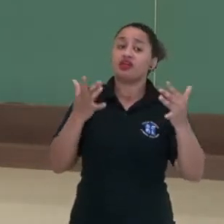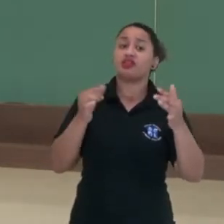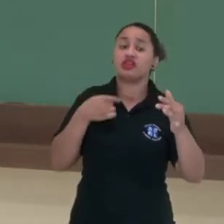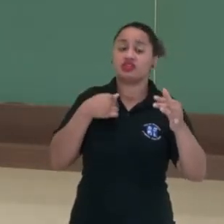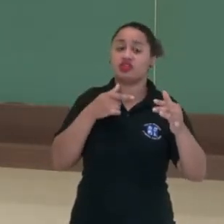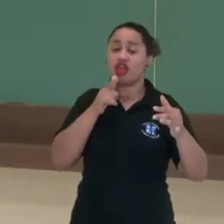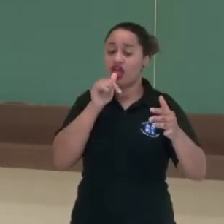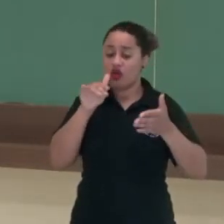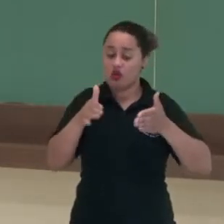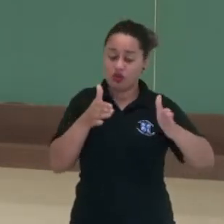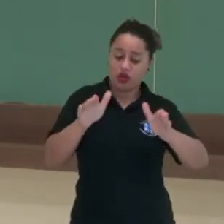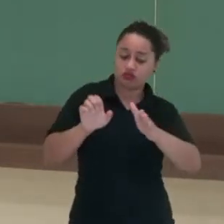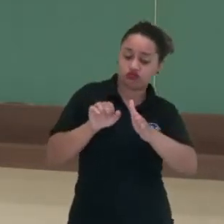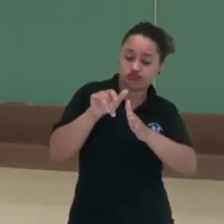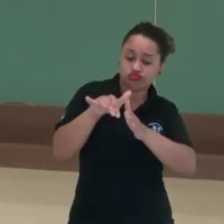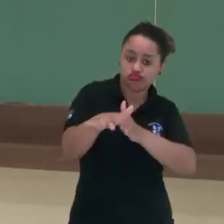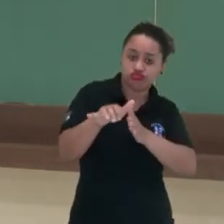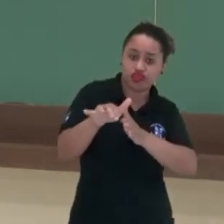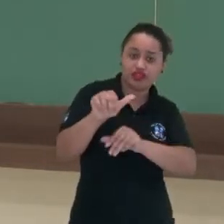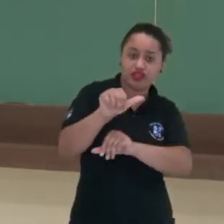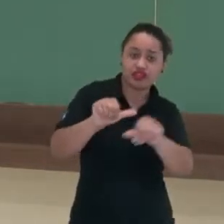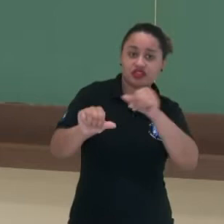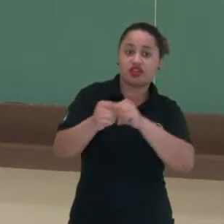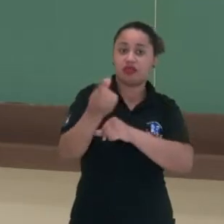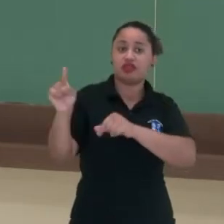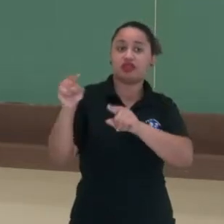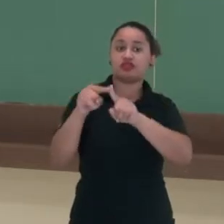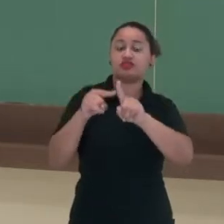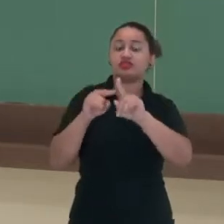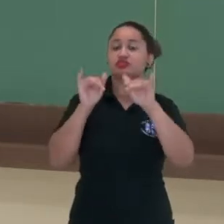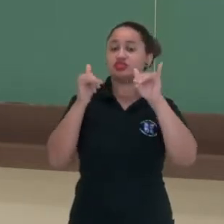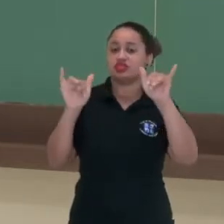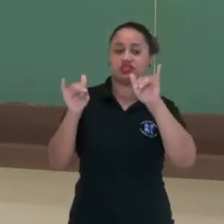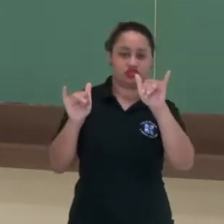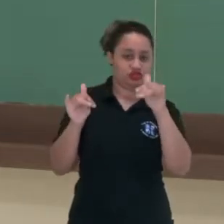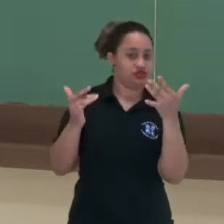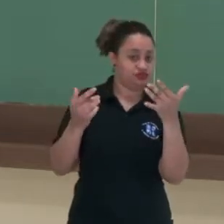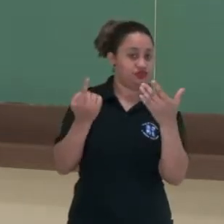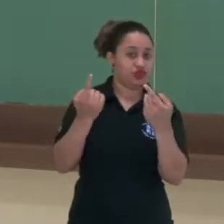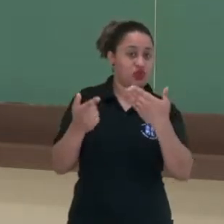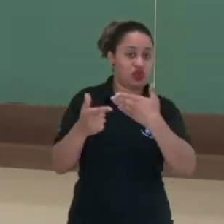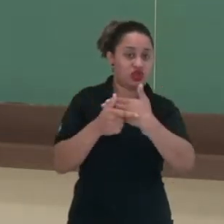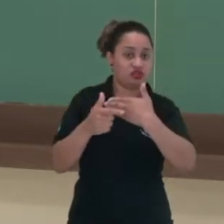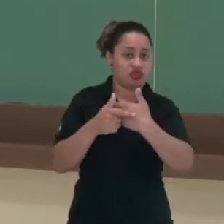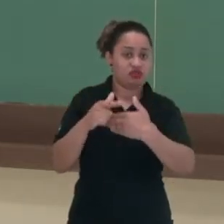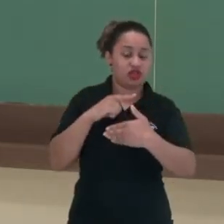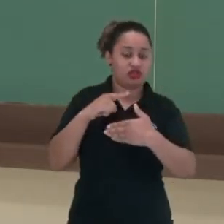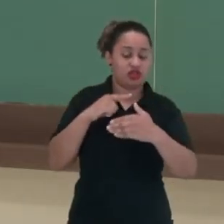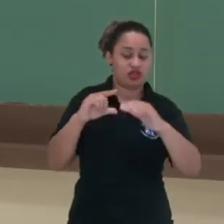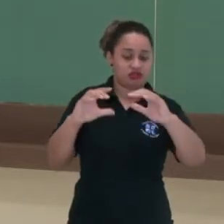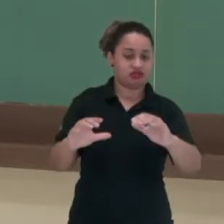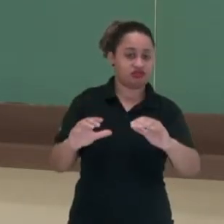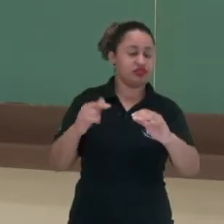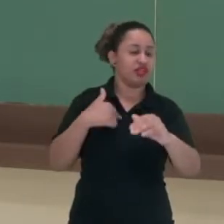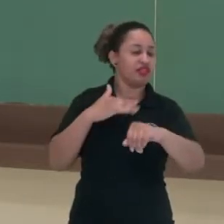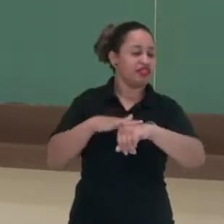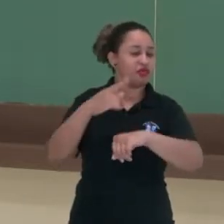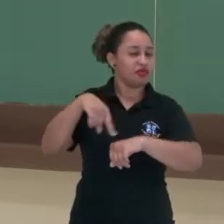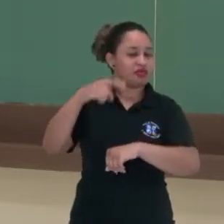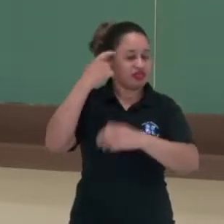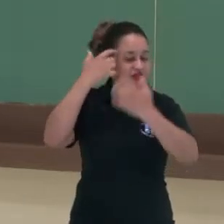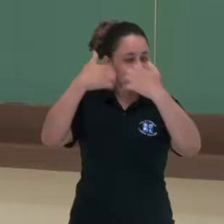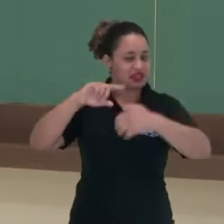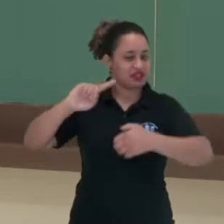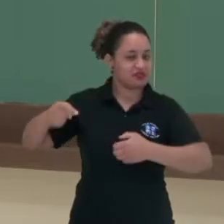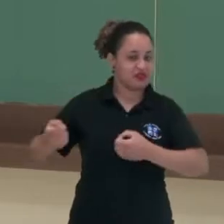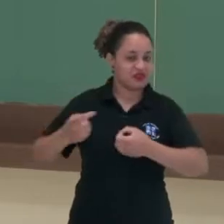energia. Qual é essa energia? Qual que é a função dela dentro da usina? Vou dar um tempo para vocês pensarem e eu